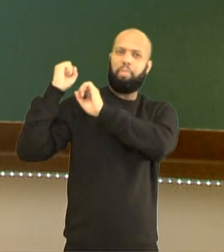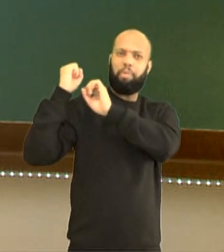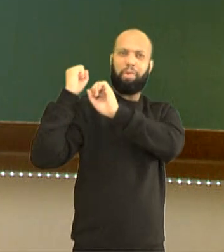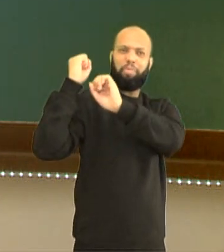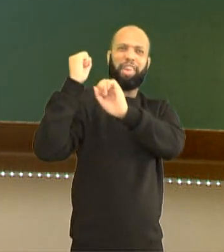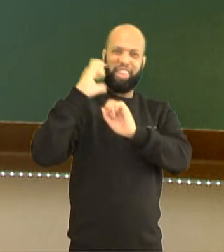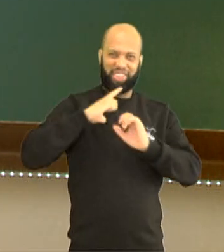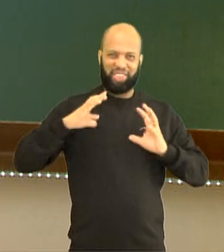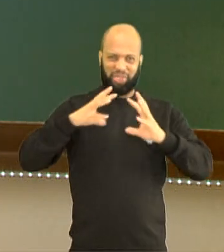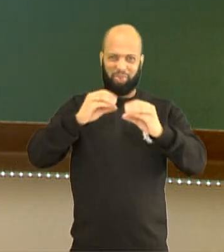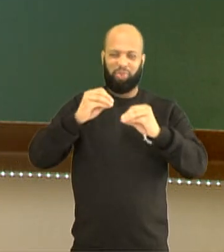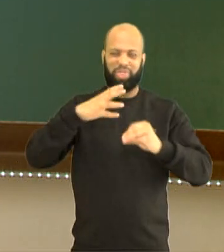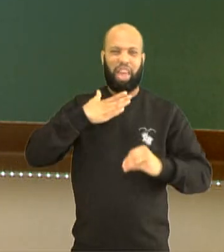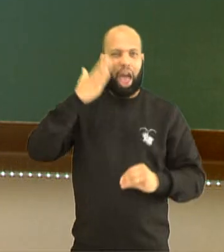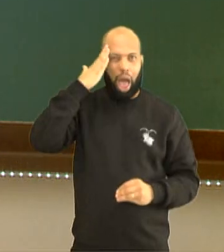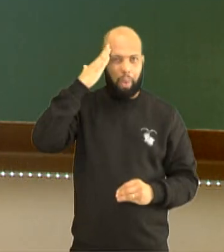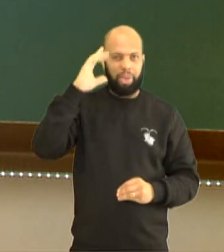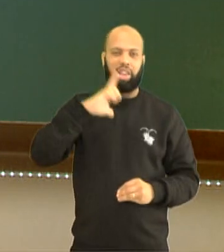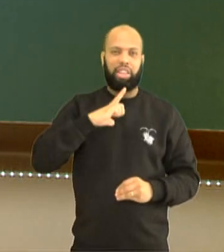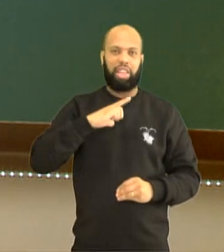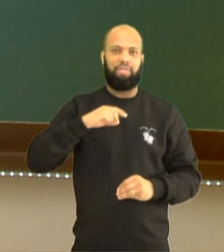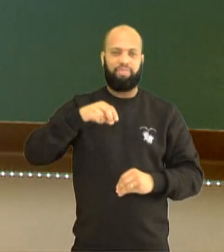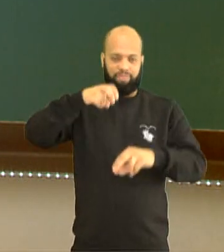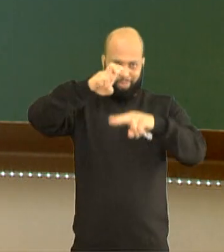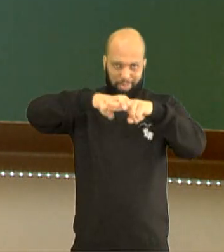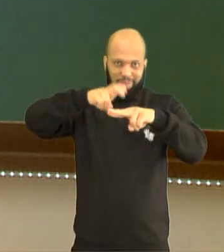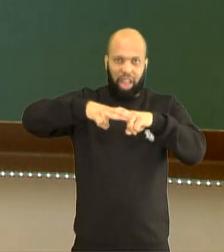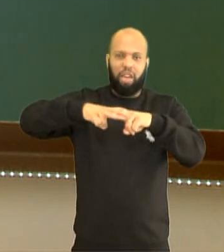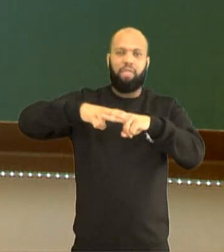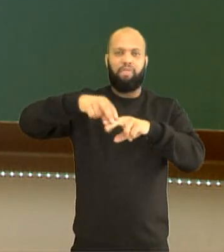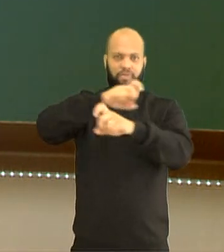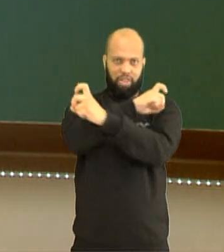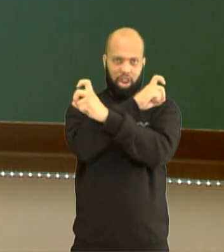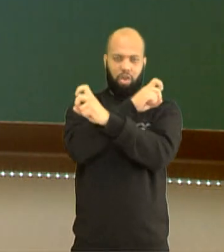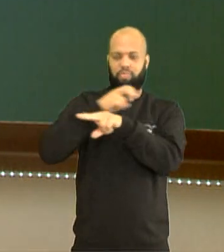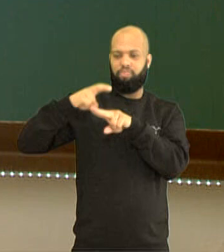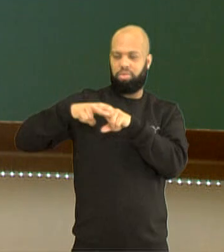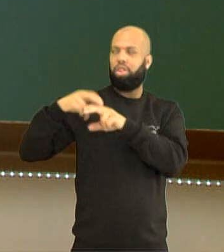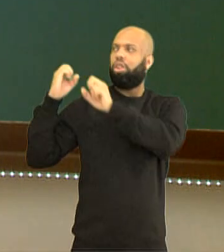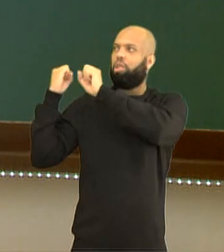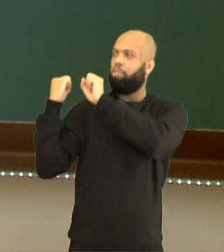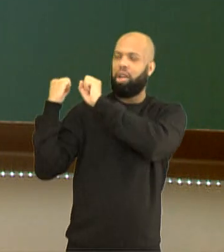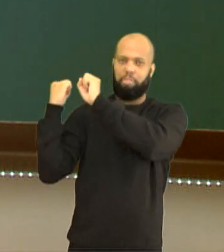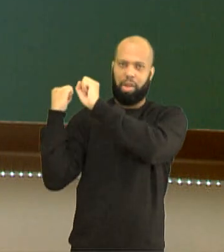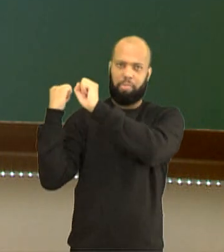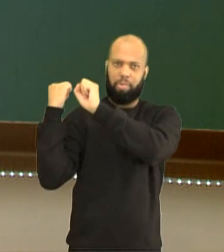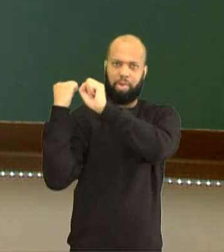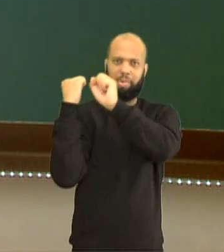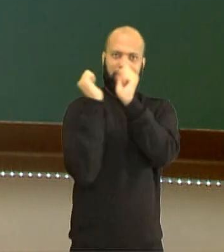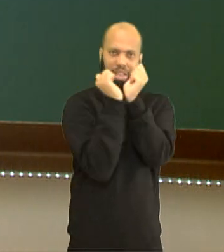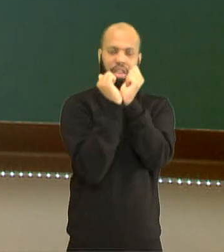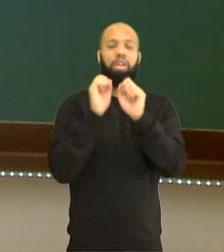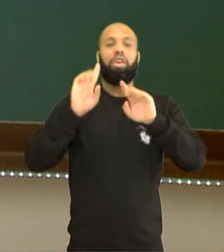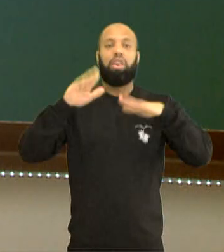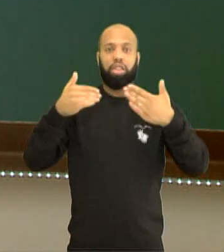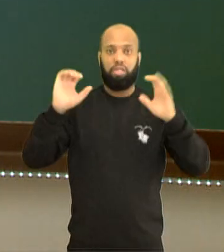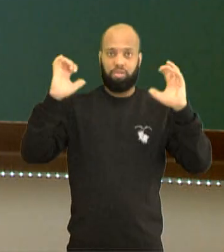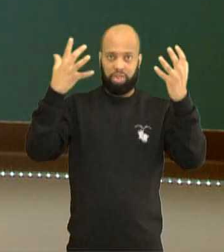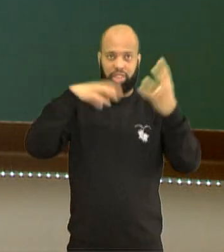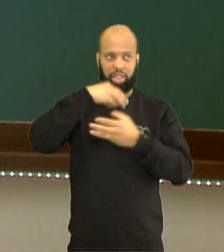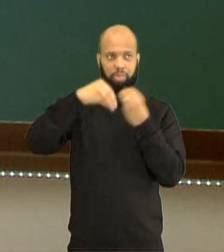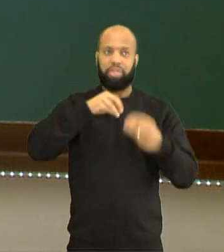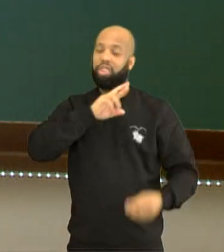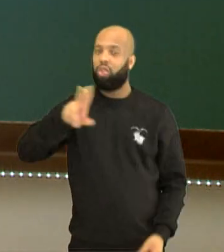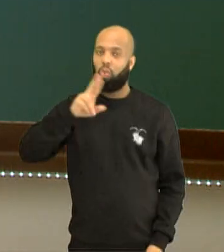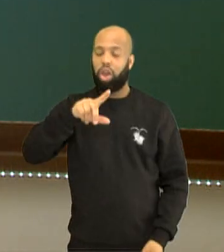tinha toda aquela pompa. E nós temos a questão lembrando que as festas, elas não eram mistas. Olha